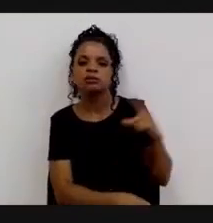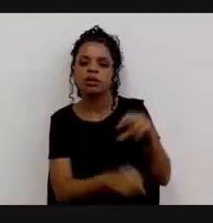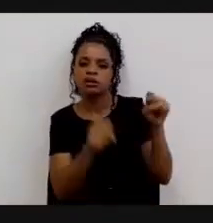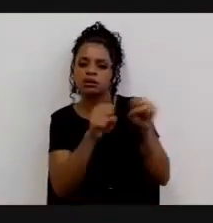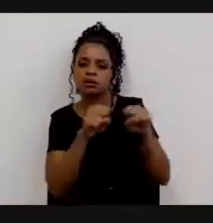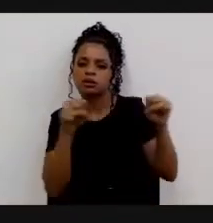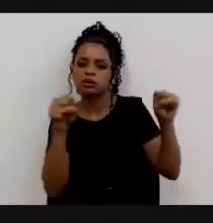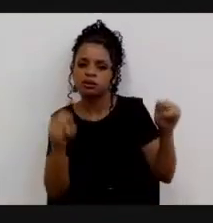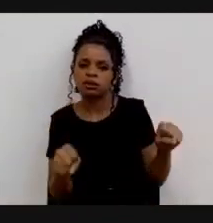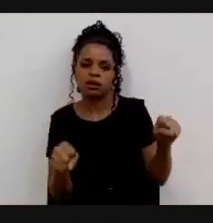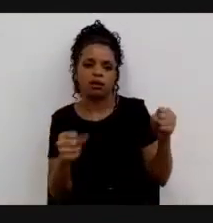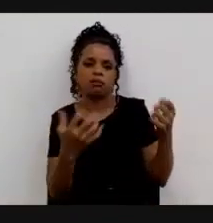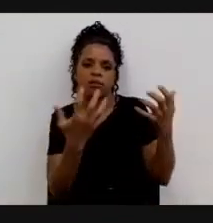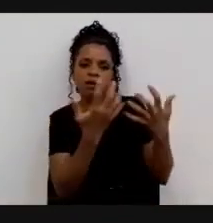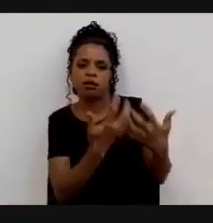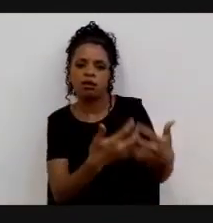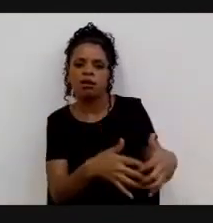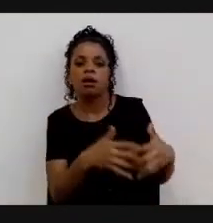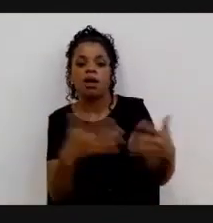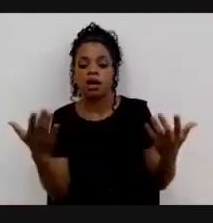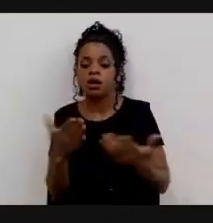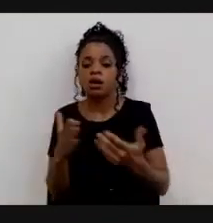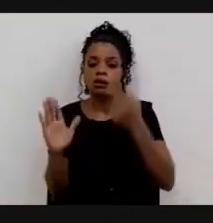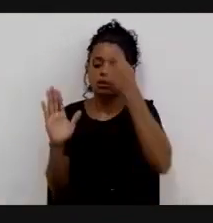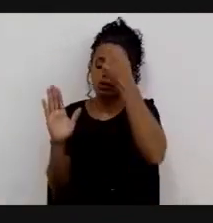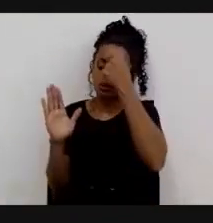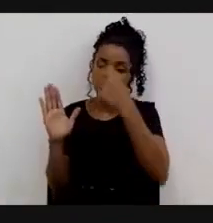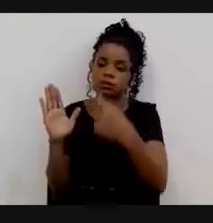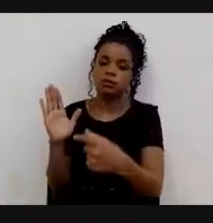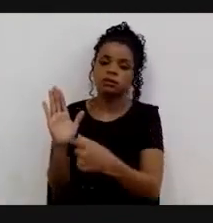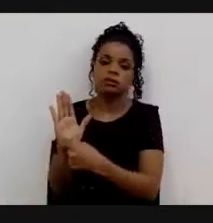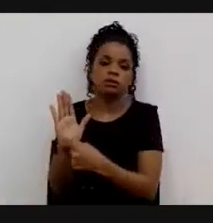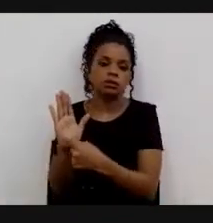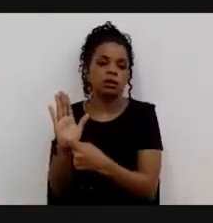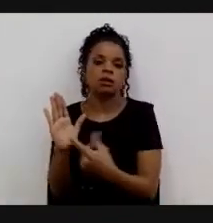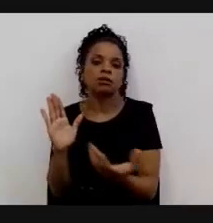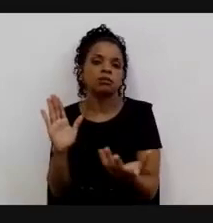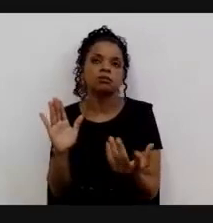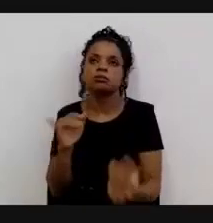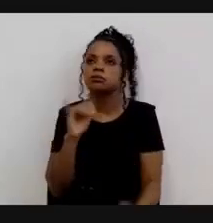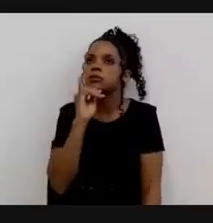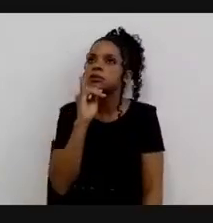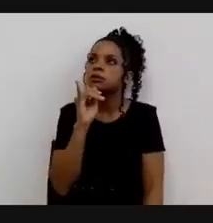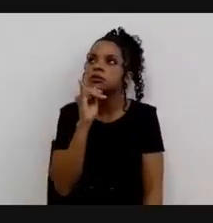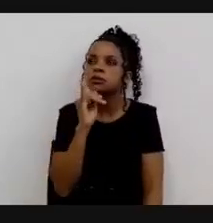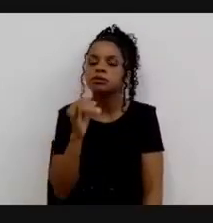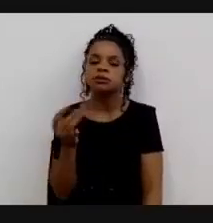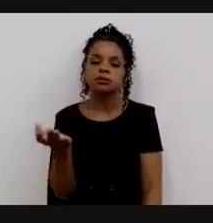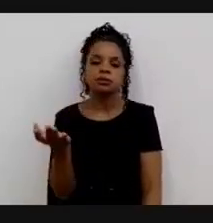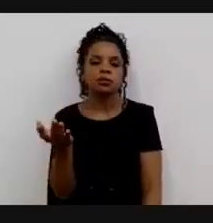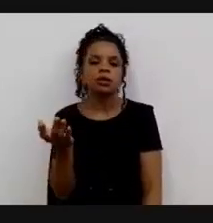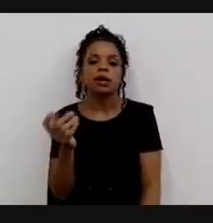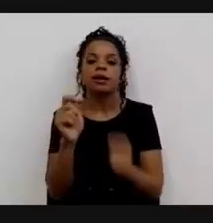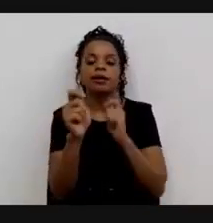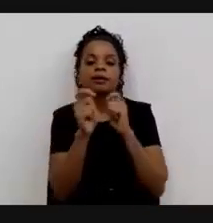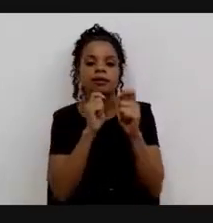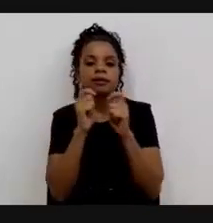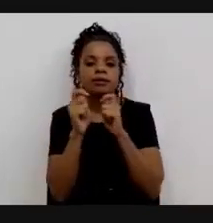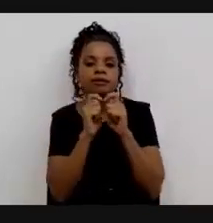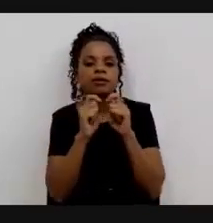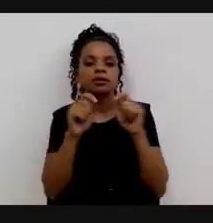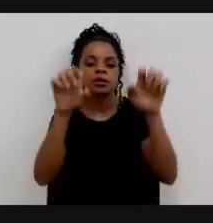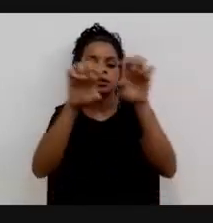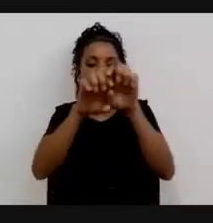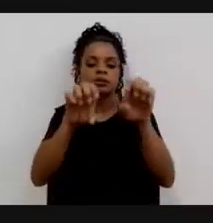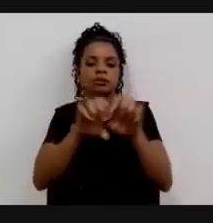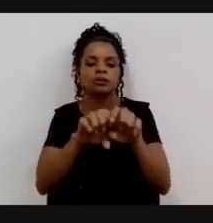automatizados para isso. Agora, com as inteligências artificiais, está sendo possível, por exemplo, fazer entrevistas estruturadas